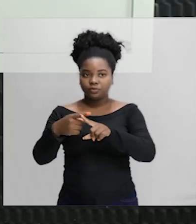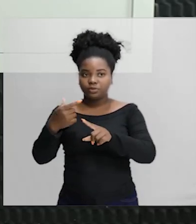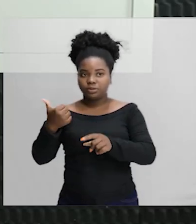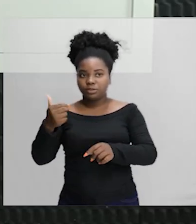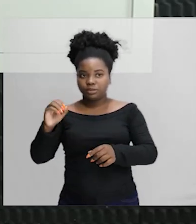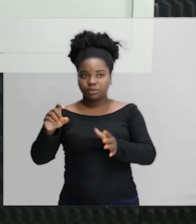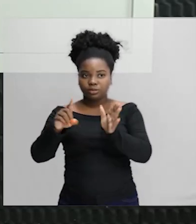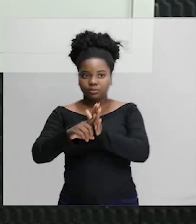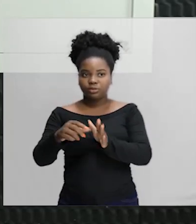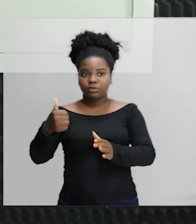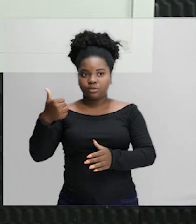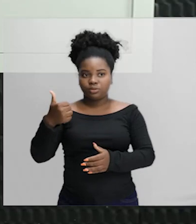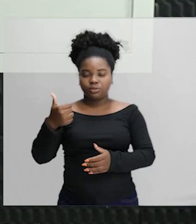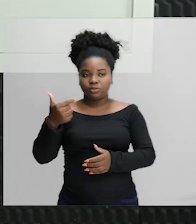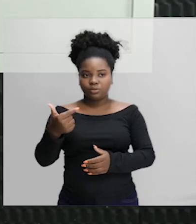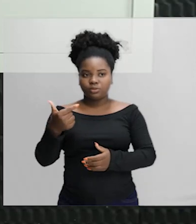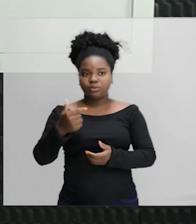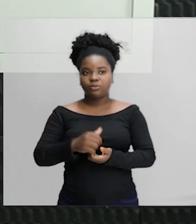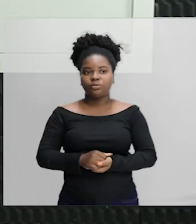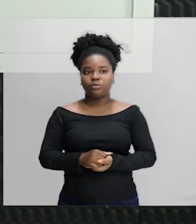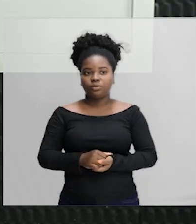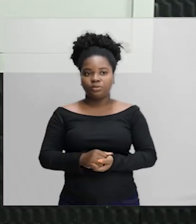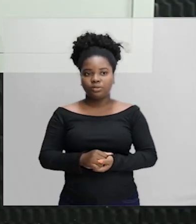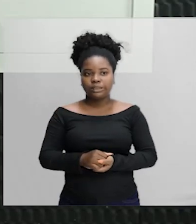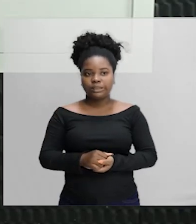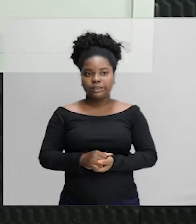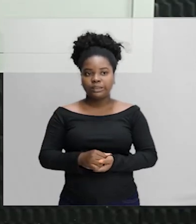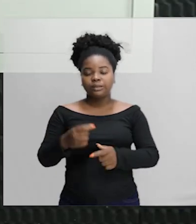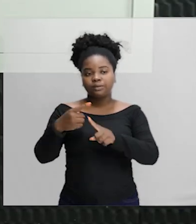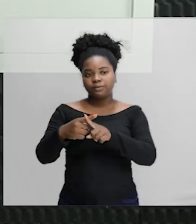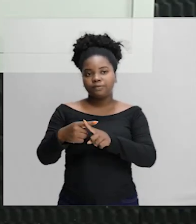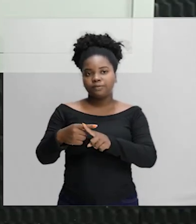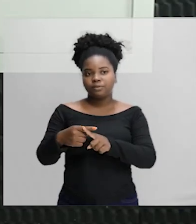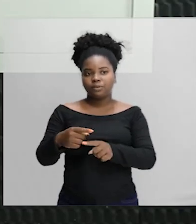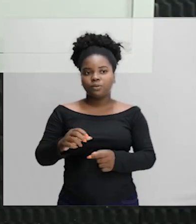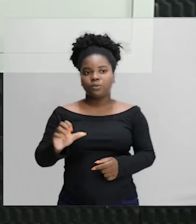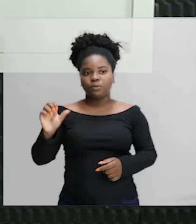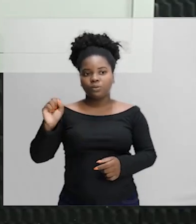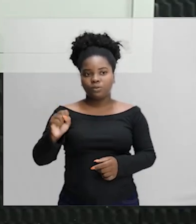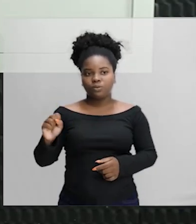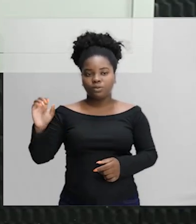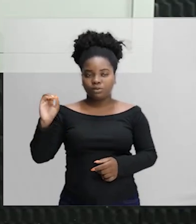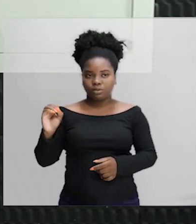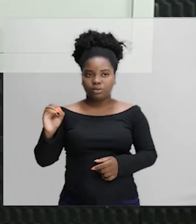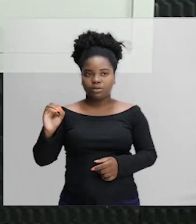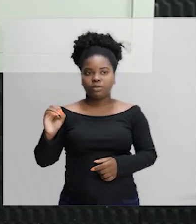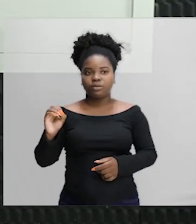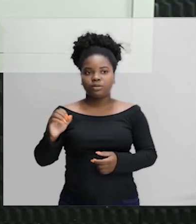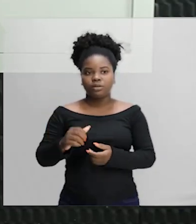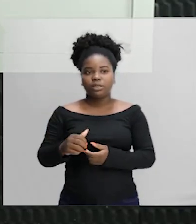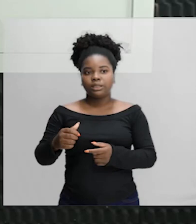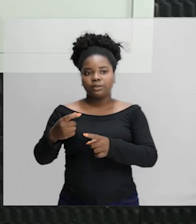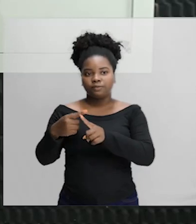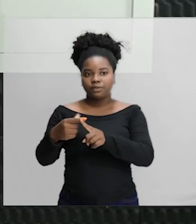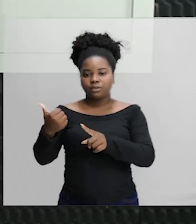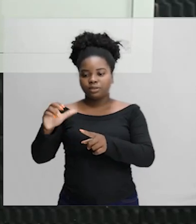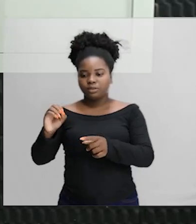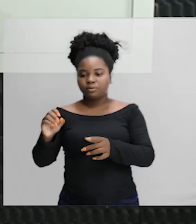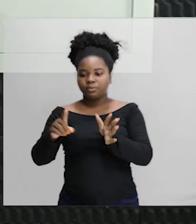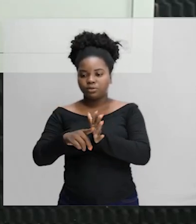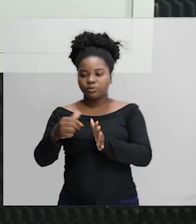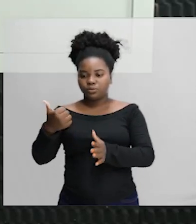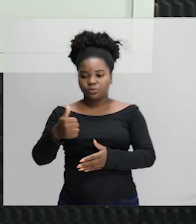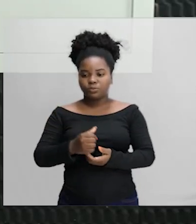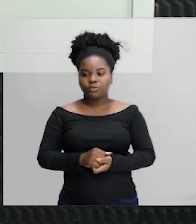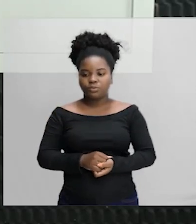25 vezes 10 a menos 2 vezes 80 vezes 10